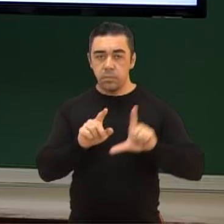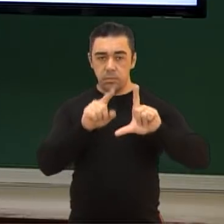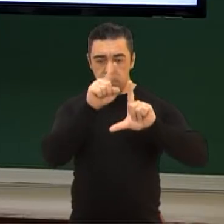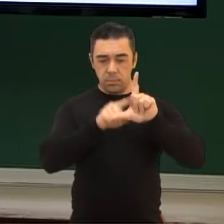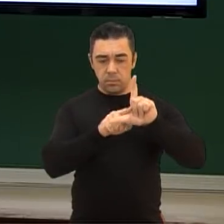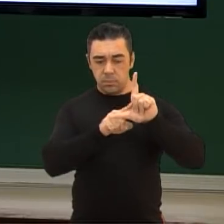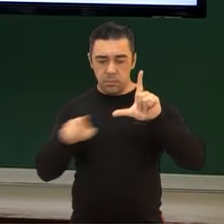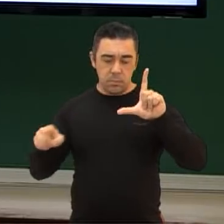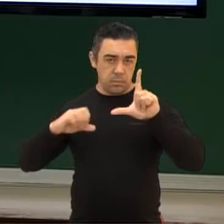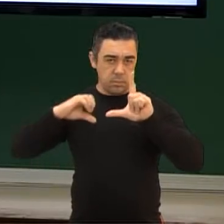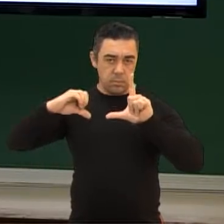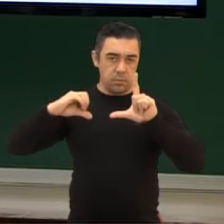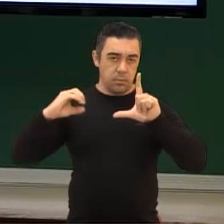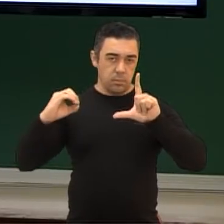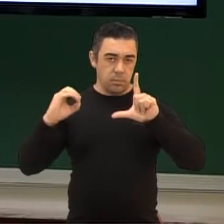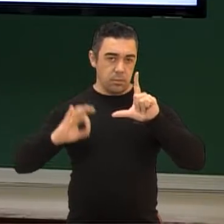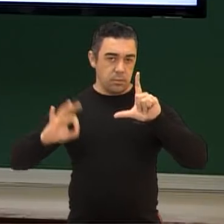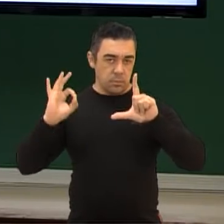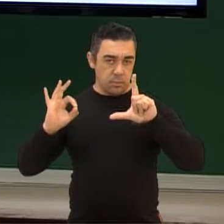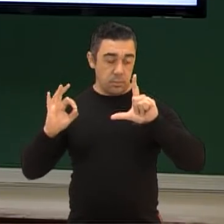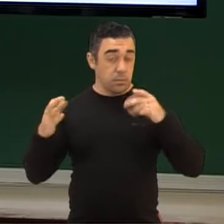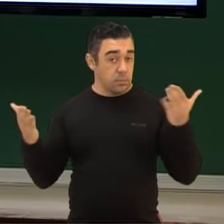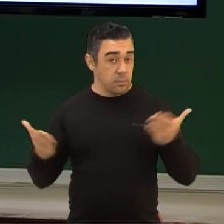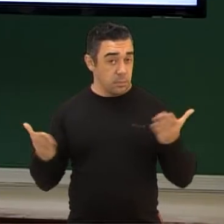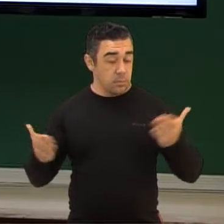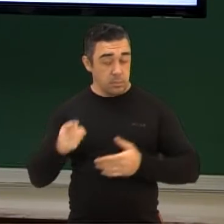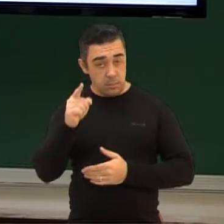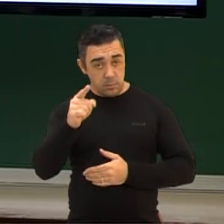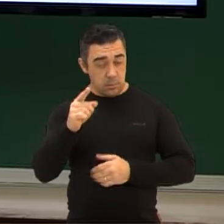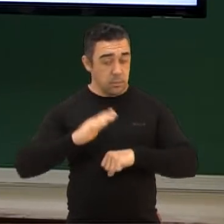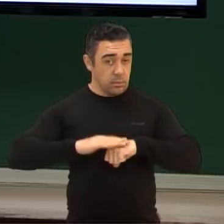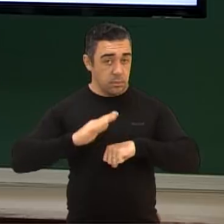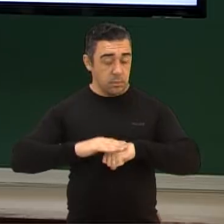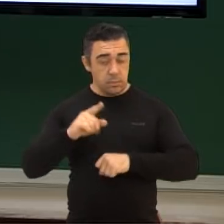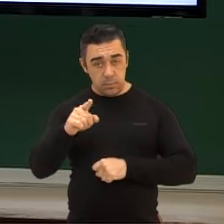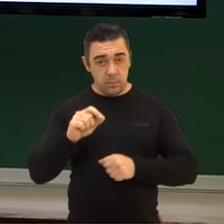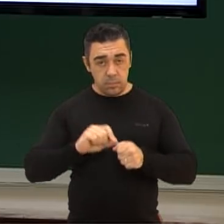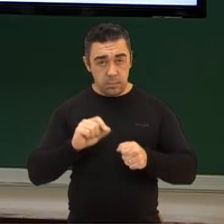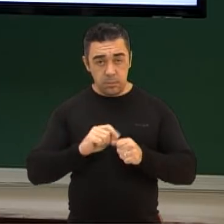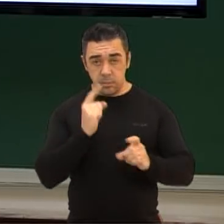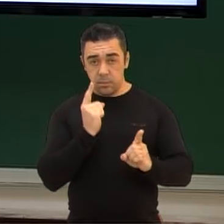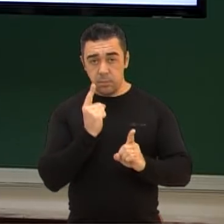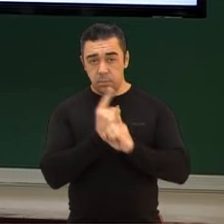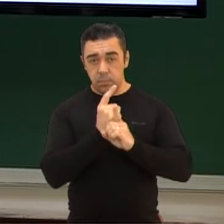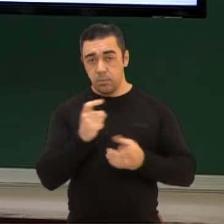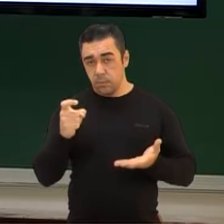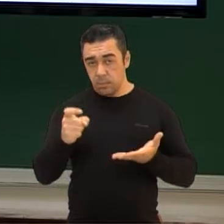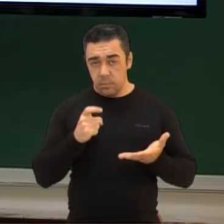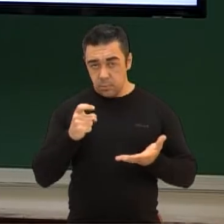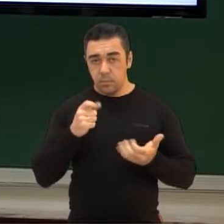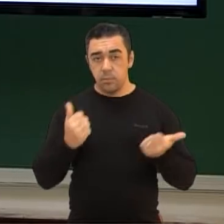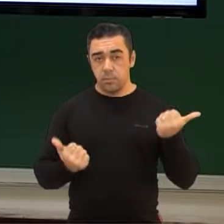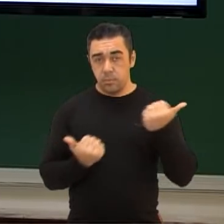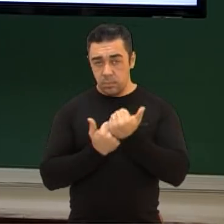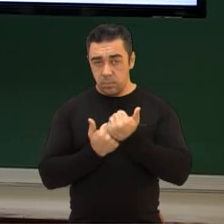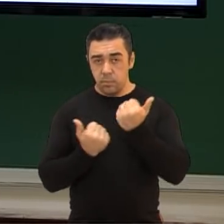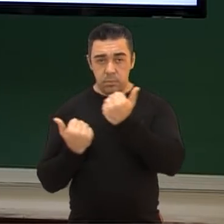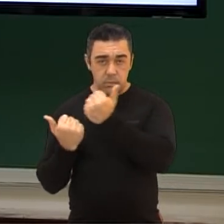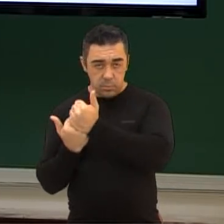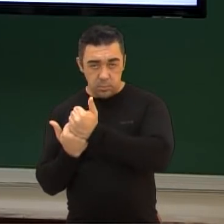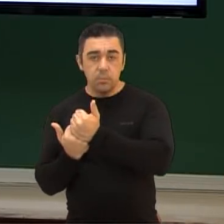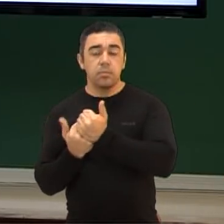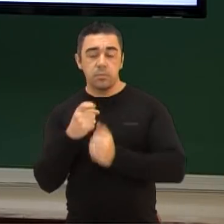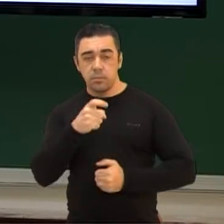de 90 graus. Então, agora eu quero que vocês descubram o valor do x, substituam esse